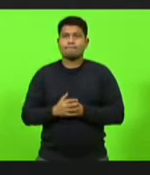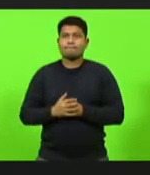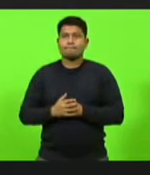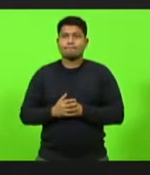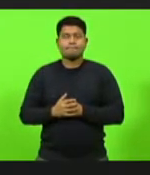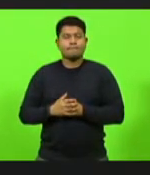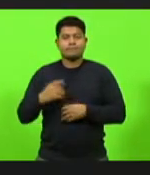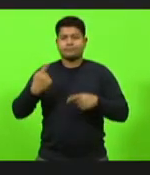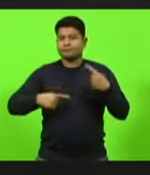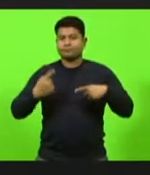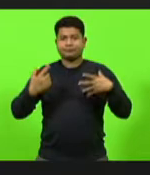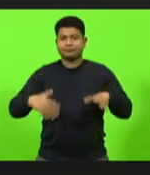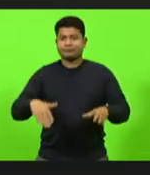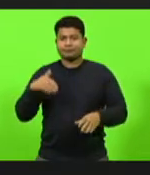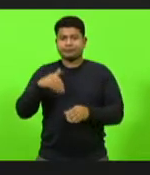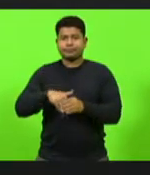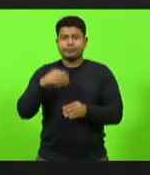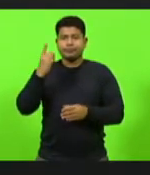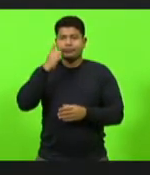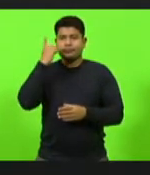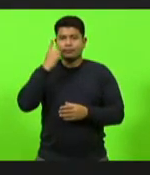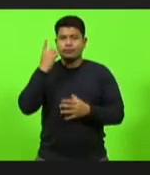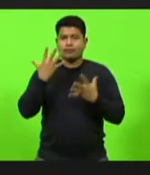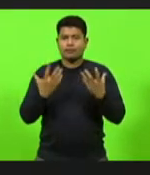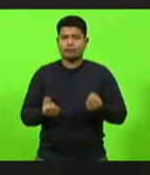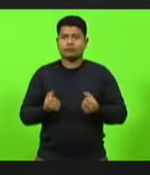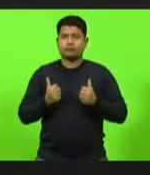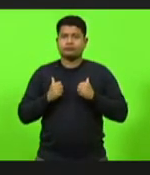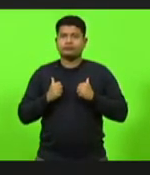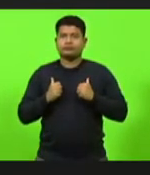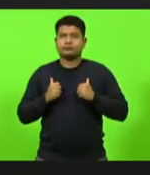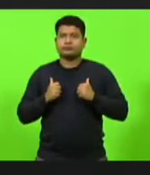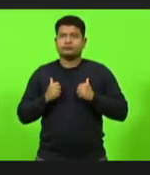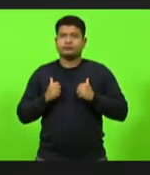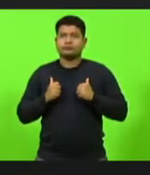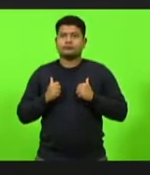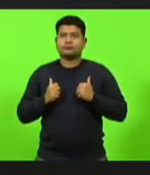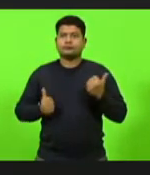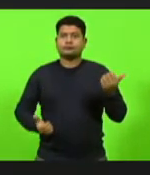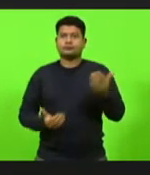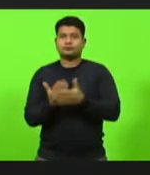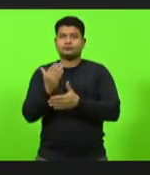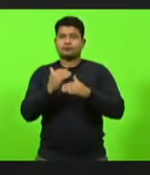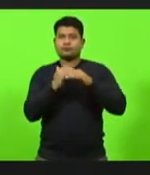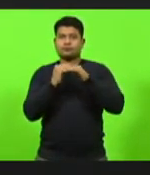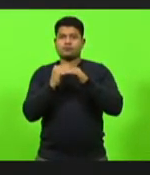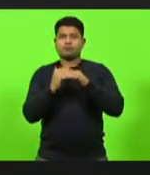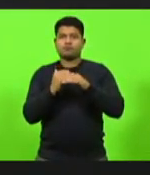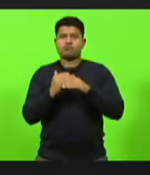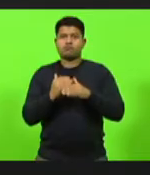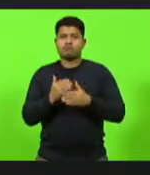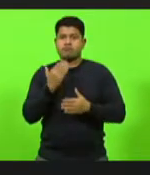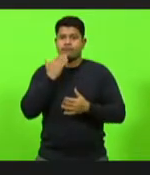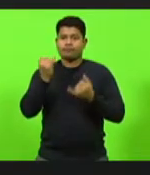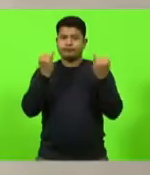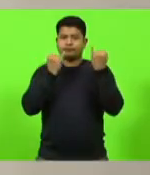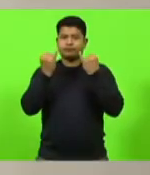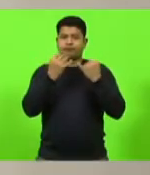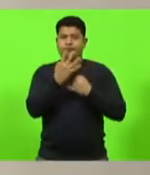Não havendo quem queira discutir, em votação. Deputados que aprovam, permaneçam como se encontram. Aprovado por unanimidade. Pedido de